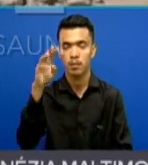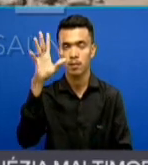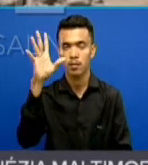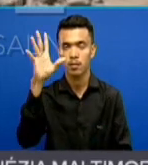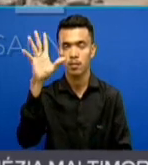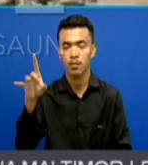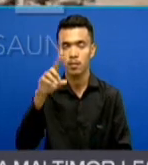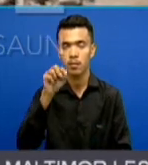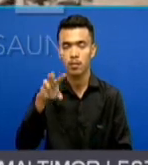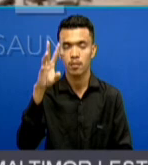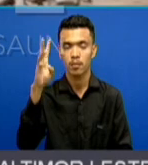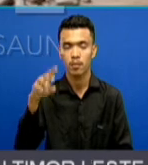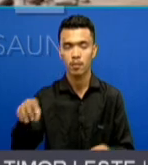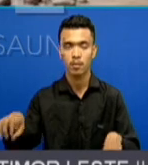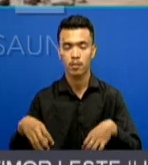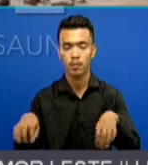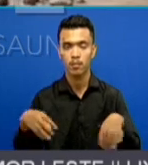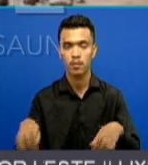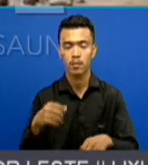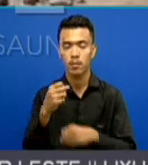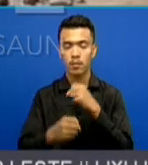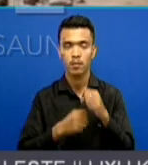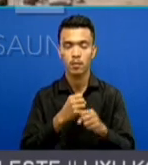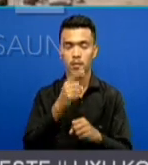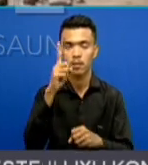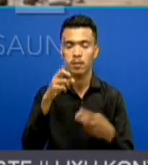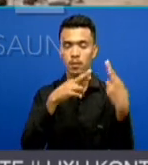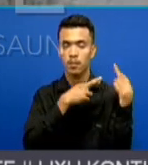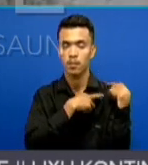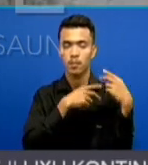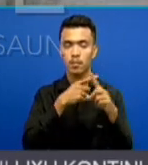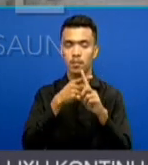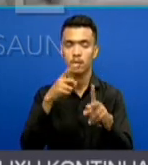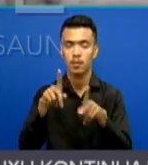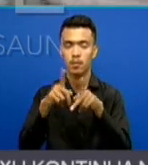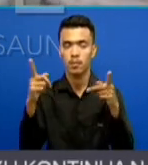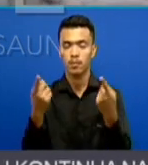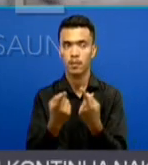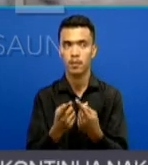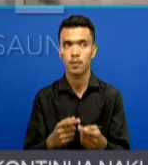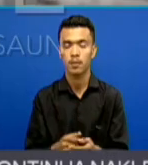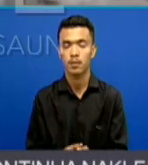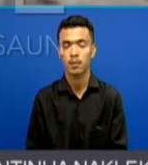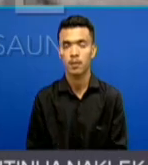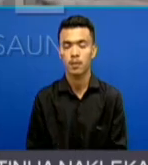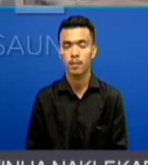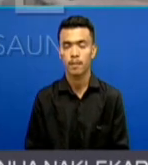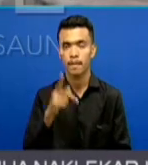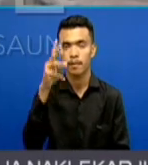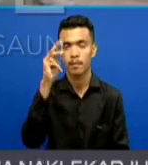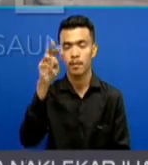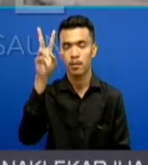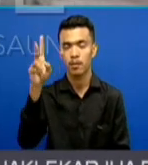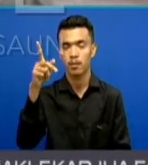né, na duração do serviço tinha ida, não responsabiliza o se acompanha morrendo o pessoal, ele é, cair quilômetro,